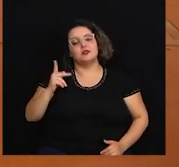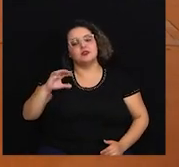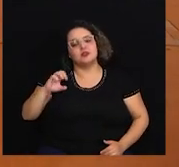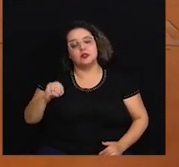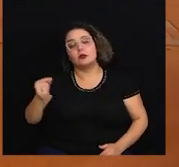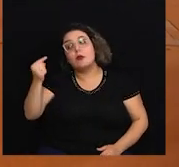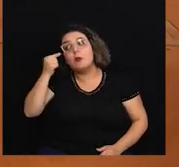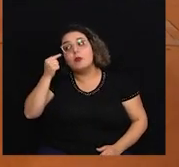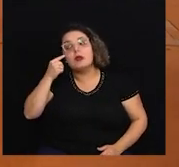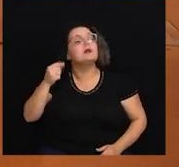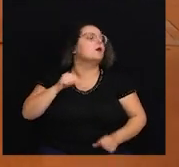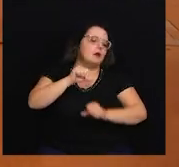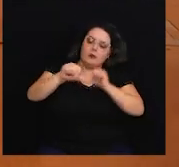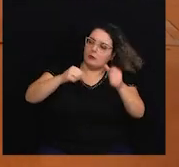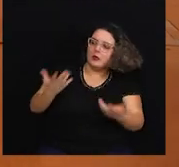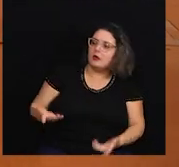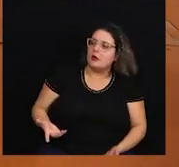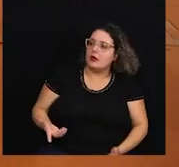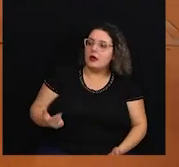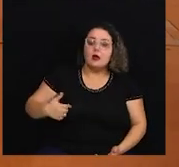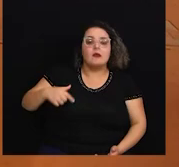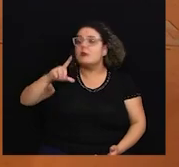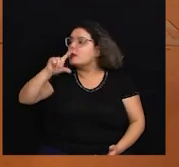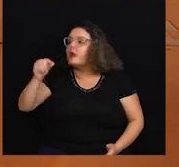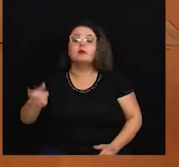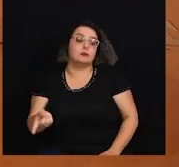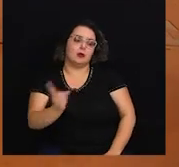vamos Marina